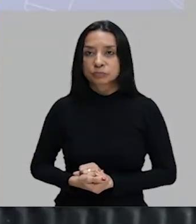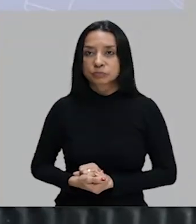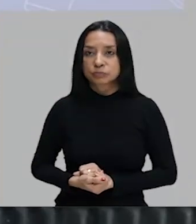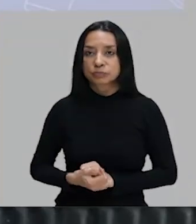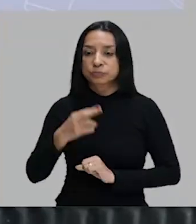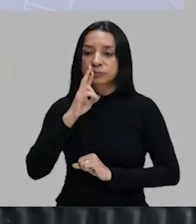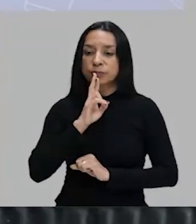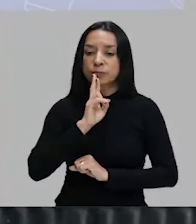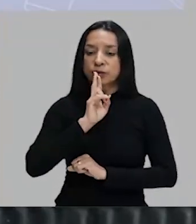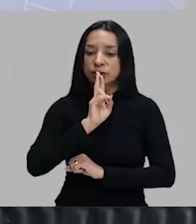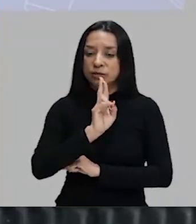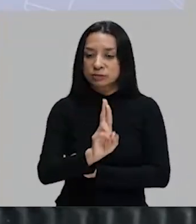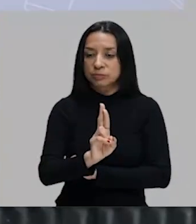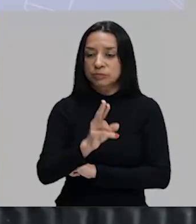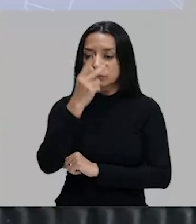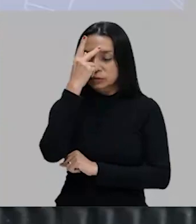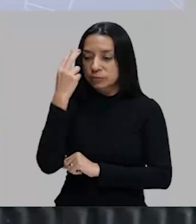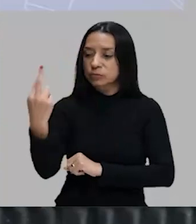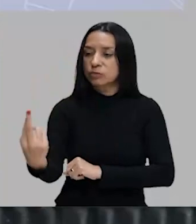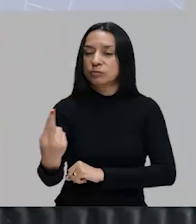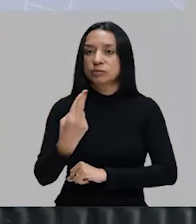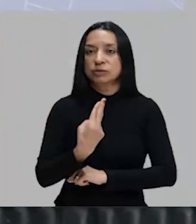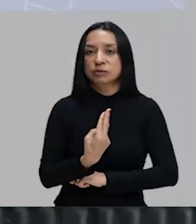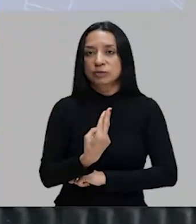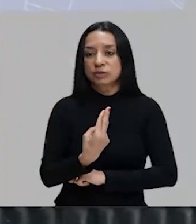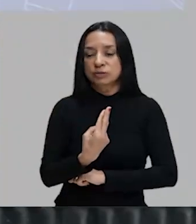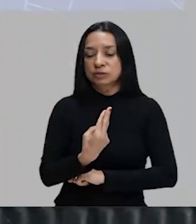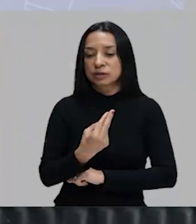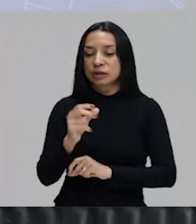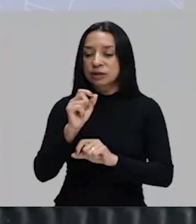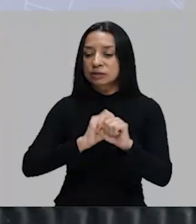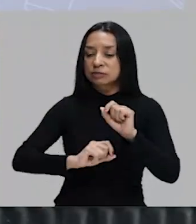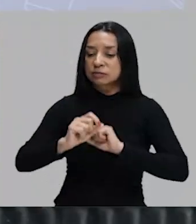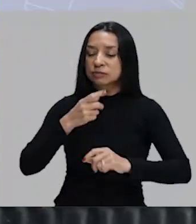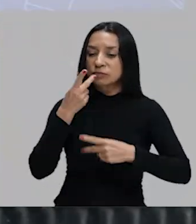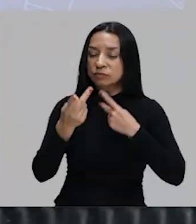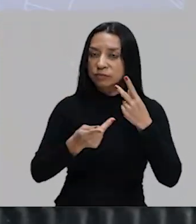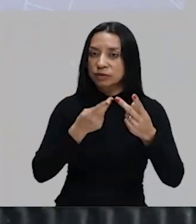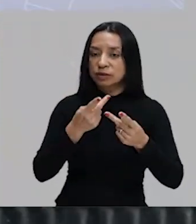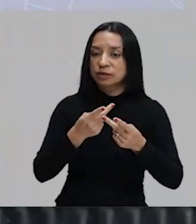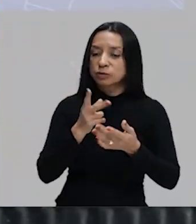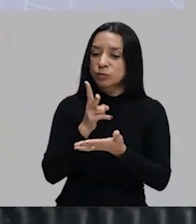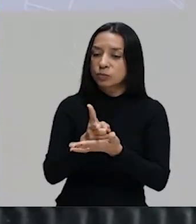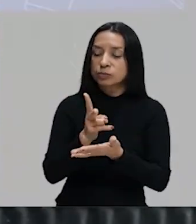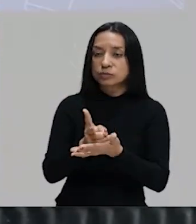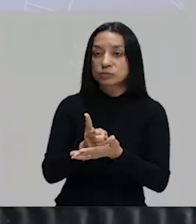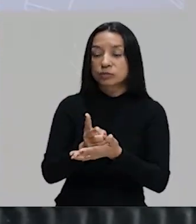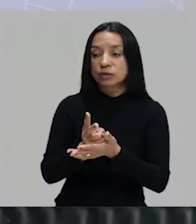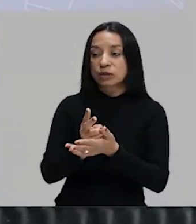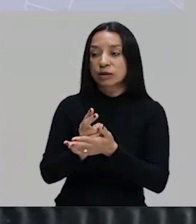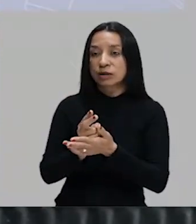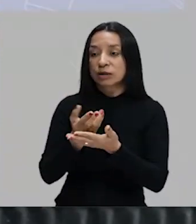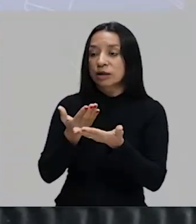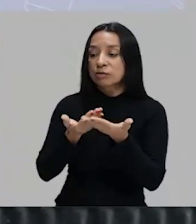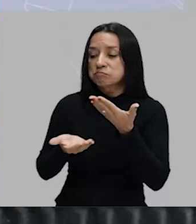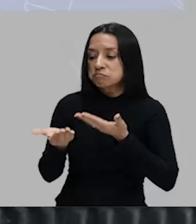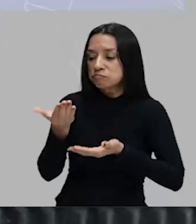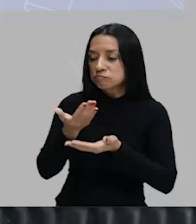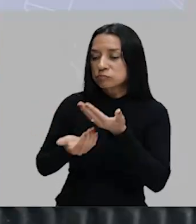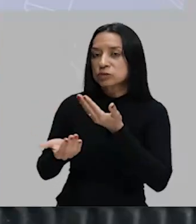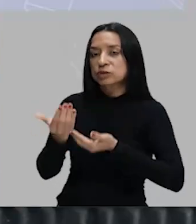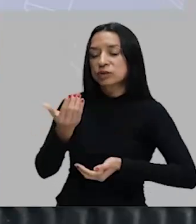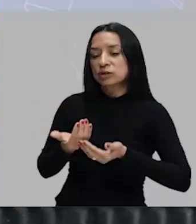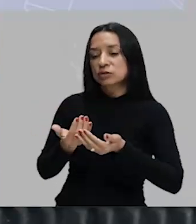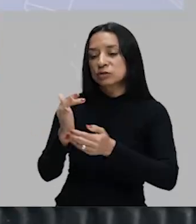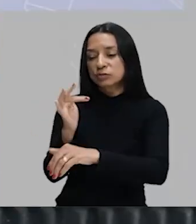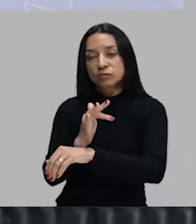a resposta dessa pessoa para mim é que vai me dizer se eu vou continuar me referindo de maneira formal ou